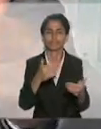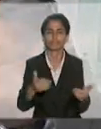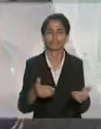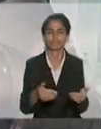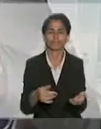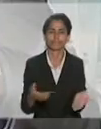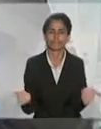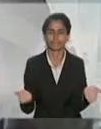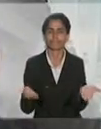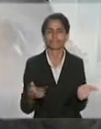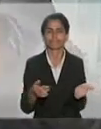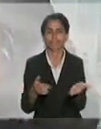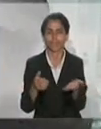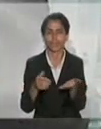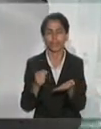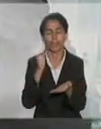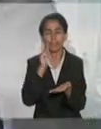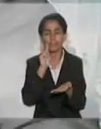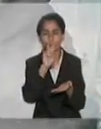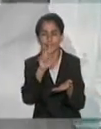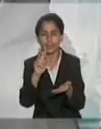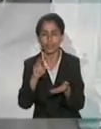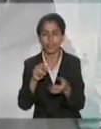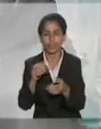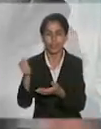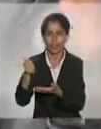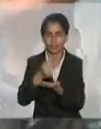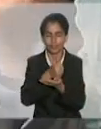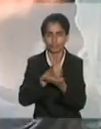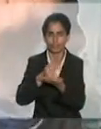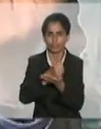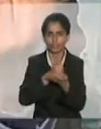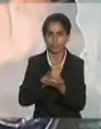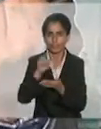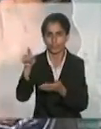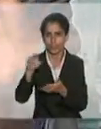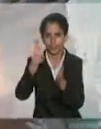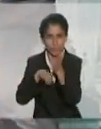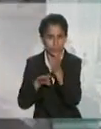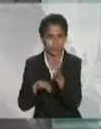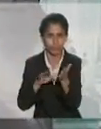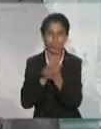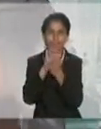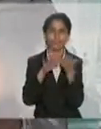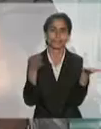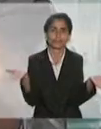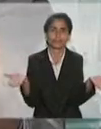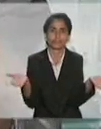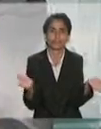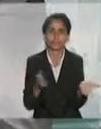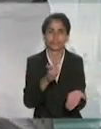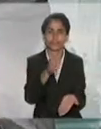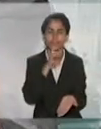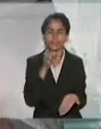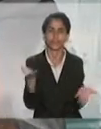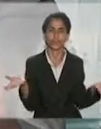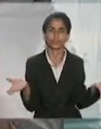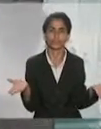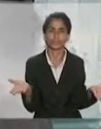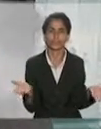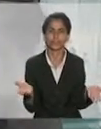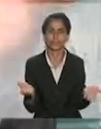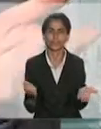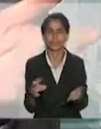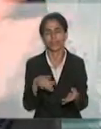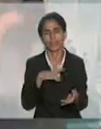eu andei pegando o preço dos mesmos produtos na farmácia. Não caiu R$1. É verdade. A resposta dizia assim,